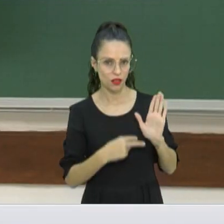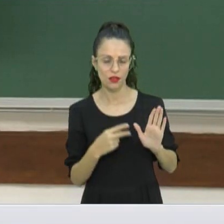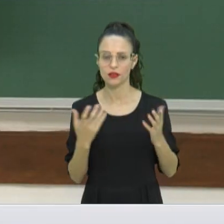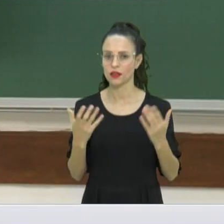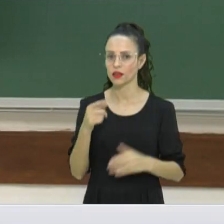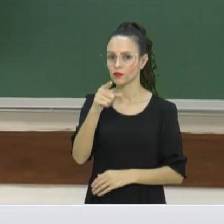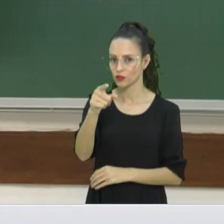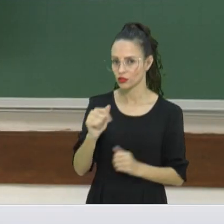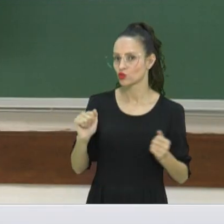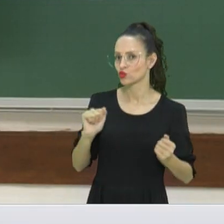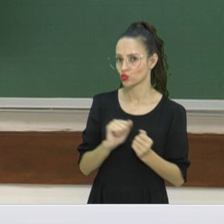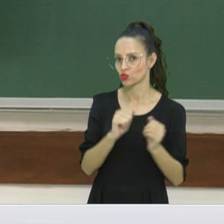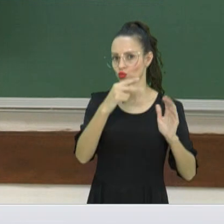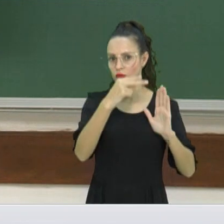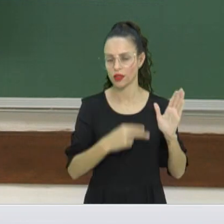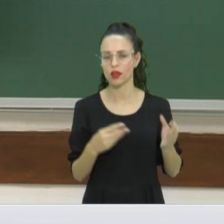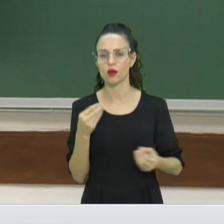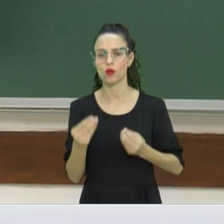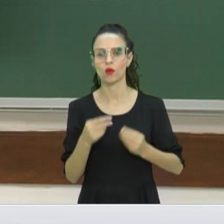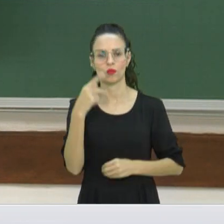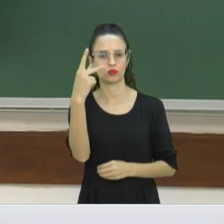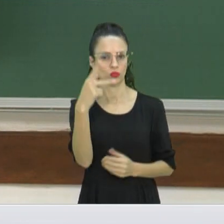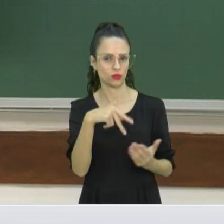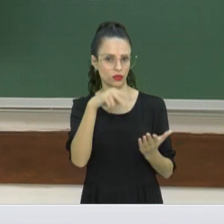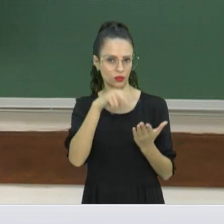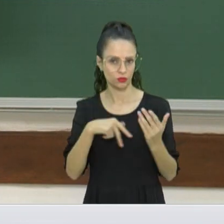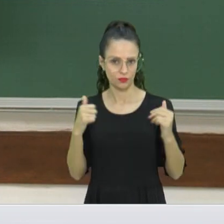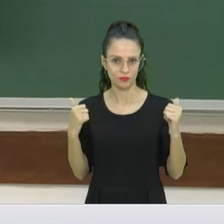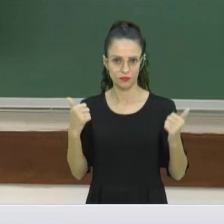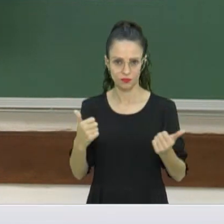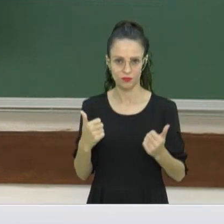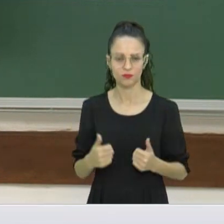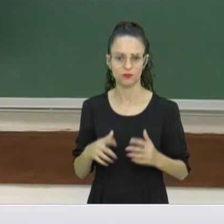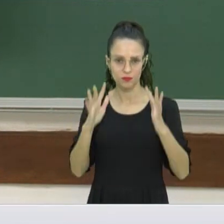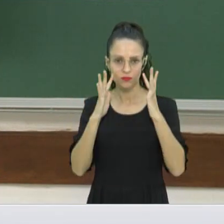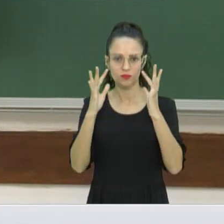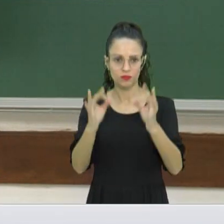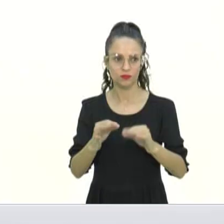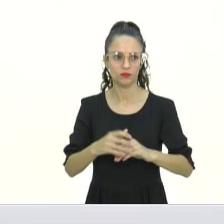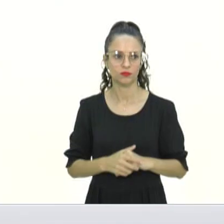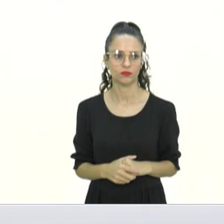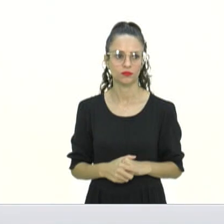você lesse comigo para você dar uma olhada como está a sua leitura, tá? Presta atenção.